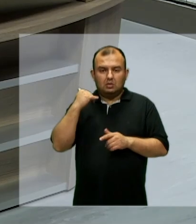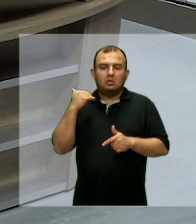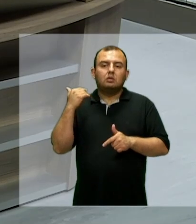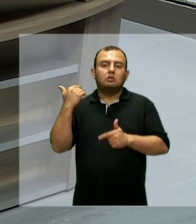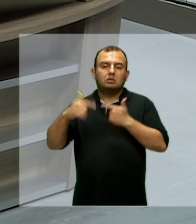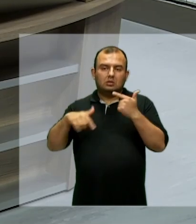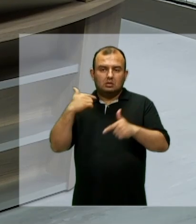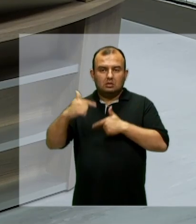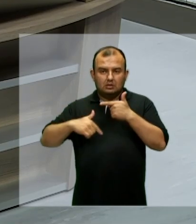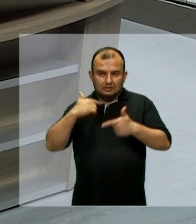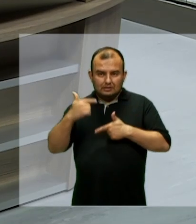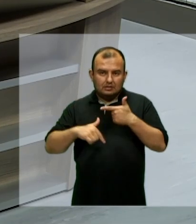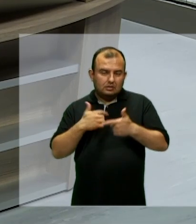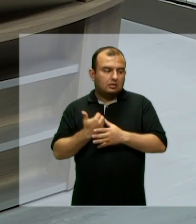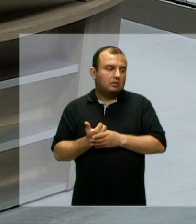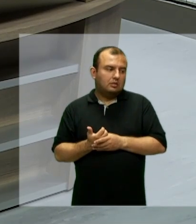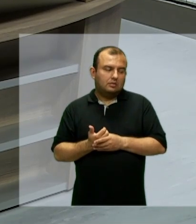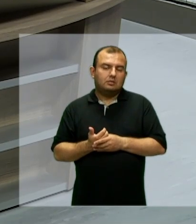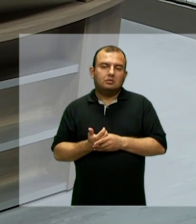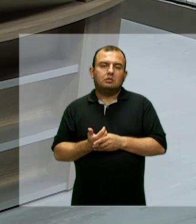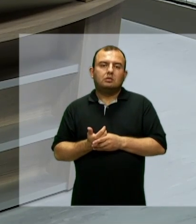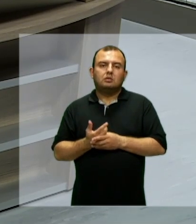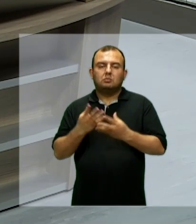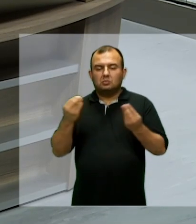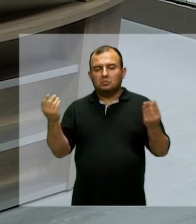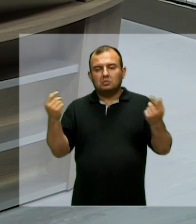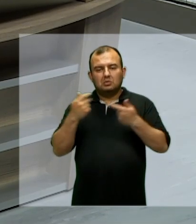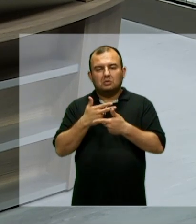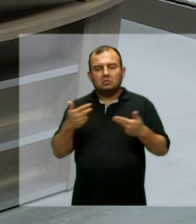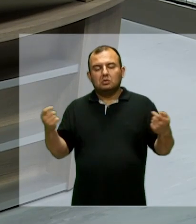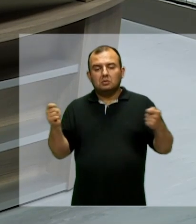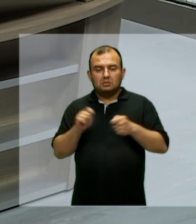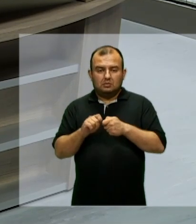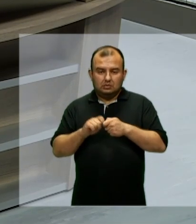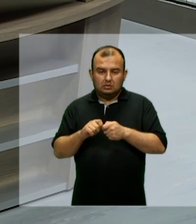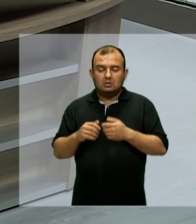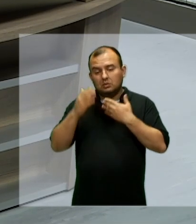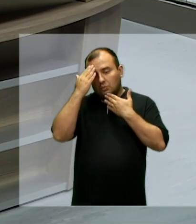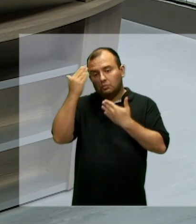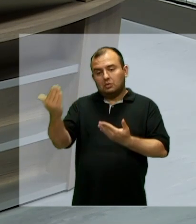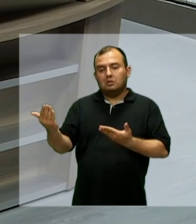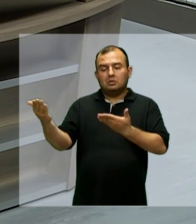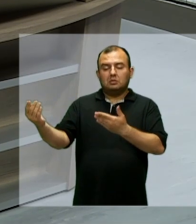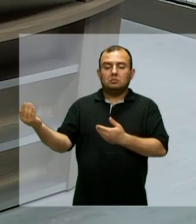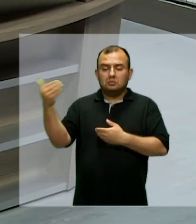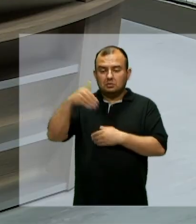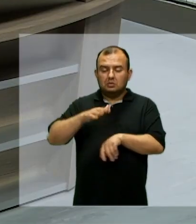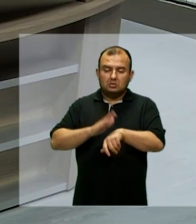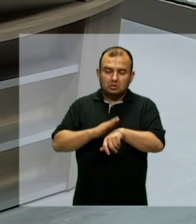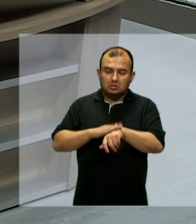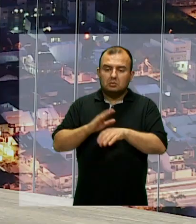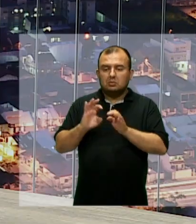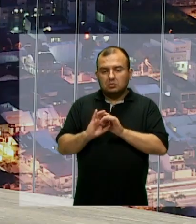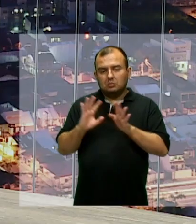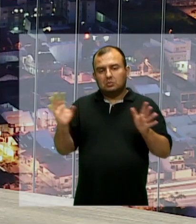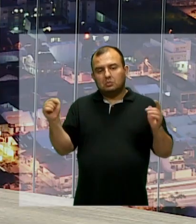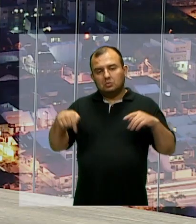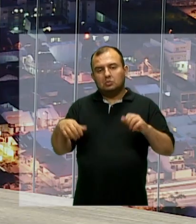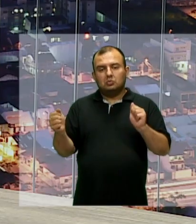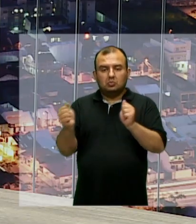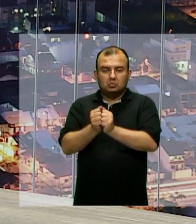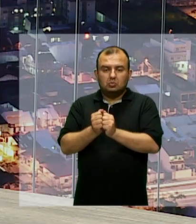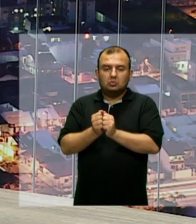o senhor ainda tem, assim, milhões de coisas para fazer e muito obrigada pelo seu tempo, pela sua disposição de estar aqui